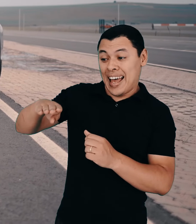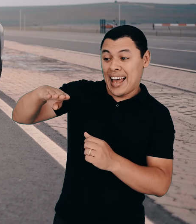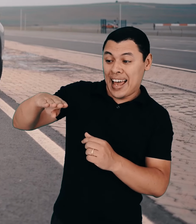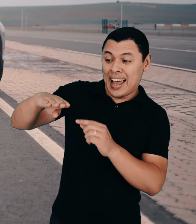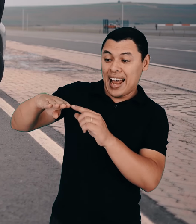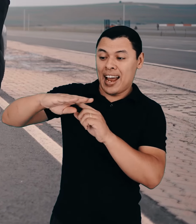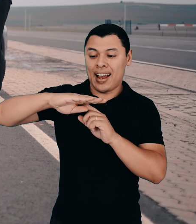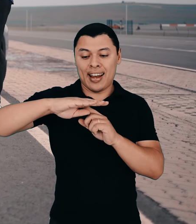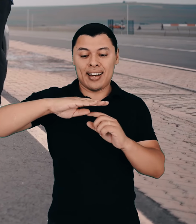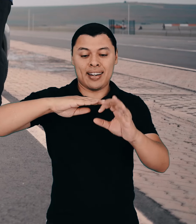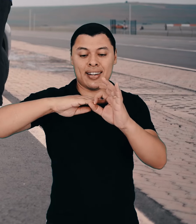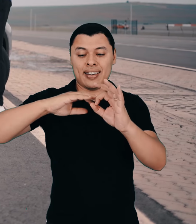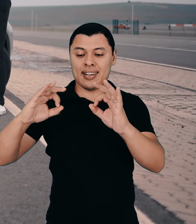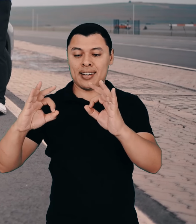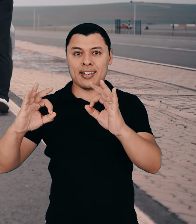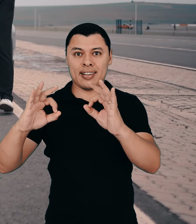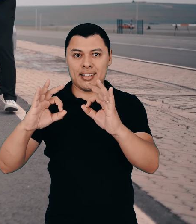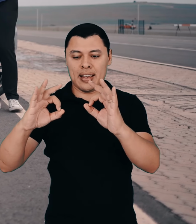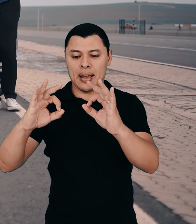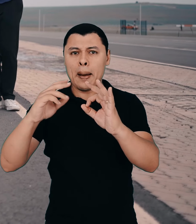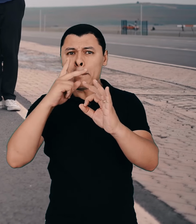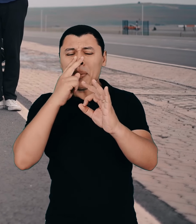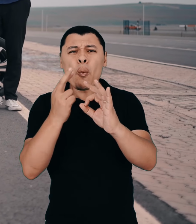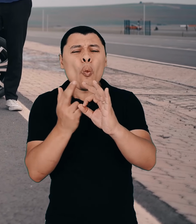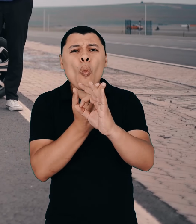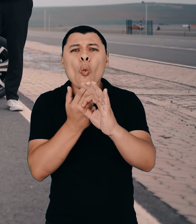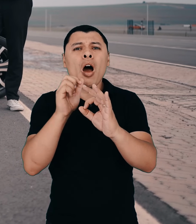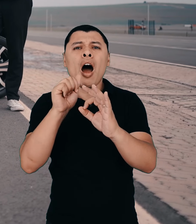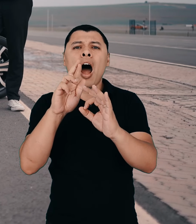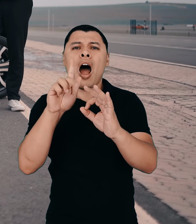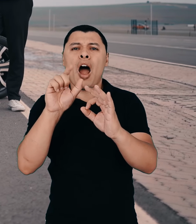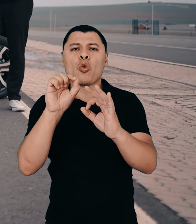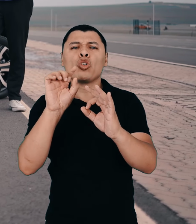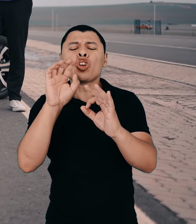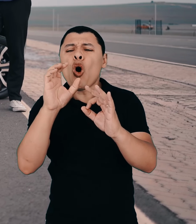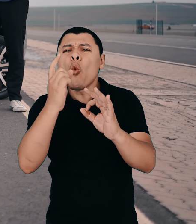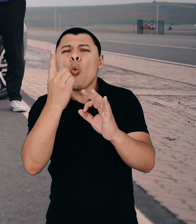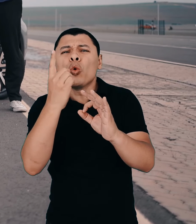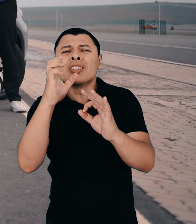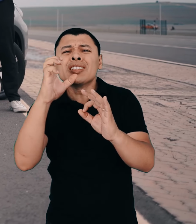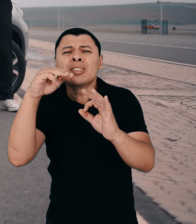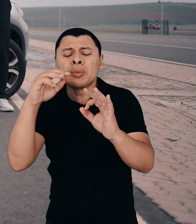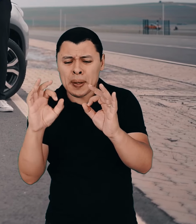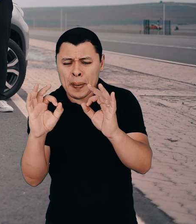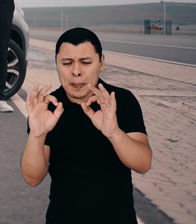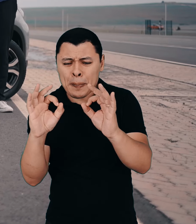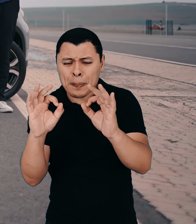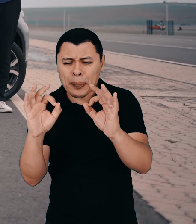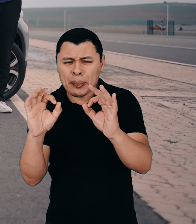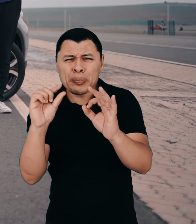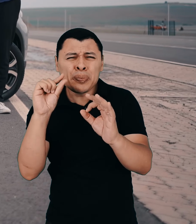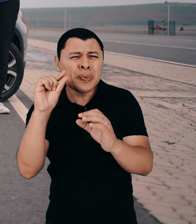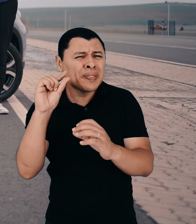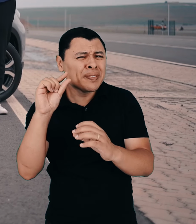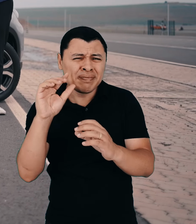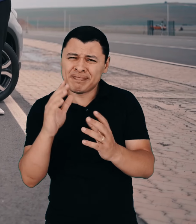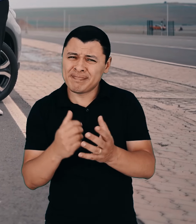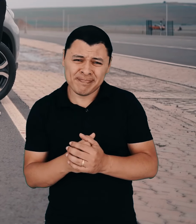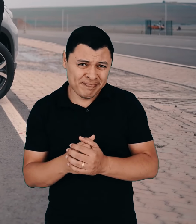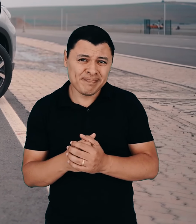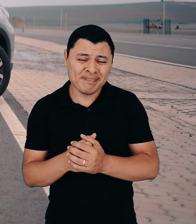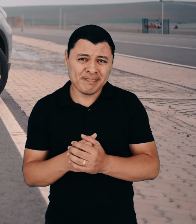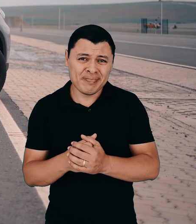você ter um entre-eixos quase igual ao do Argo, 1 centímetro de diferença. Em termos de arquétipo da plataforma, a gente tem algo completamente novo, só